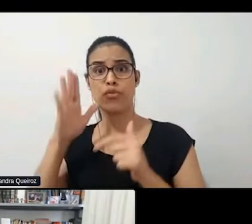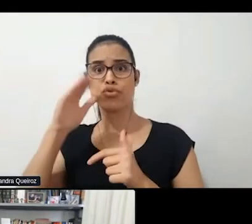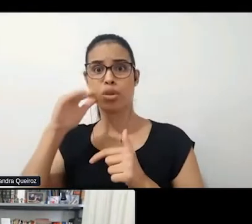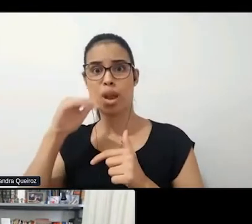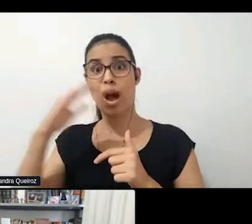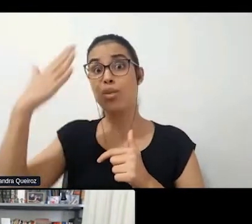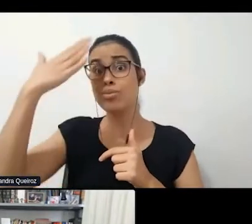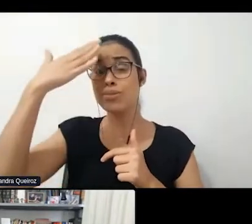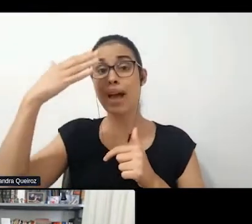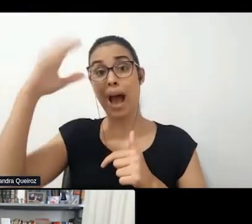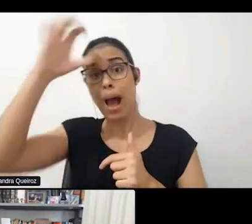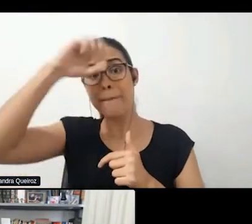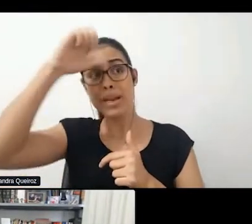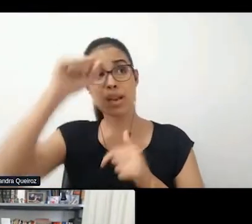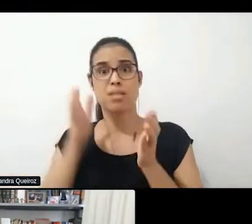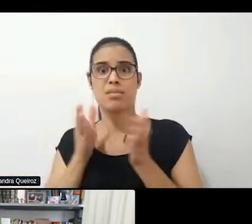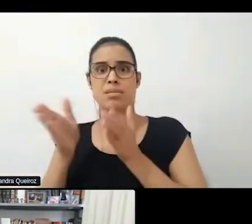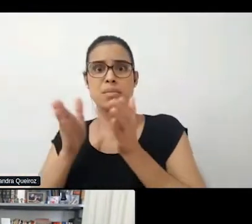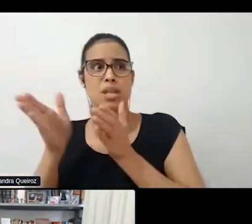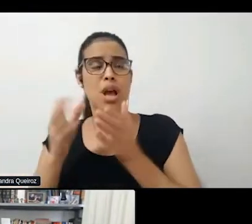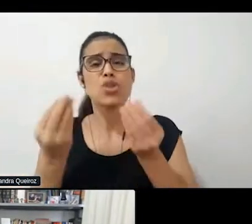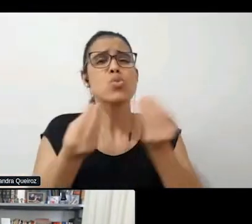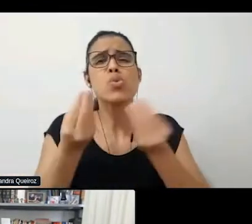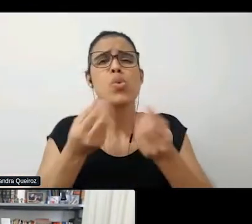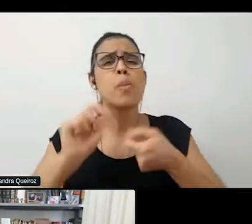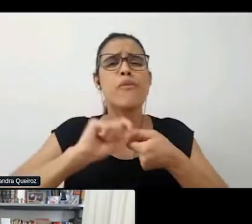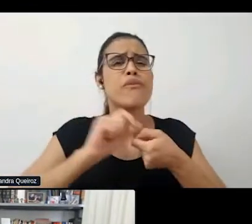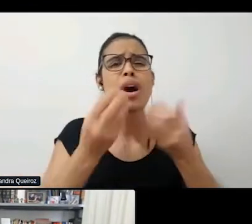falando, as pessoas têm muito